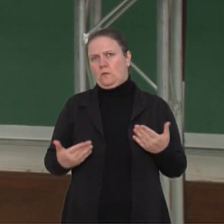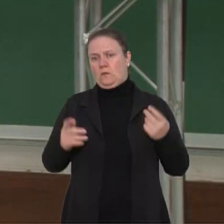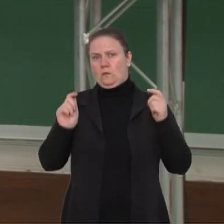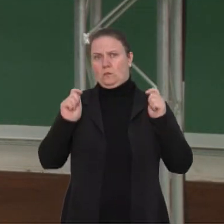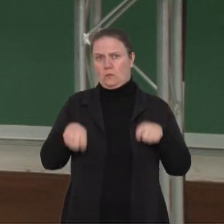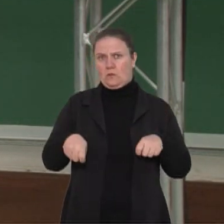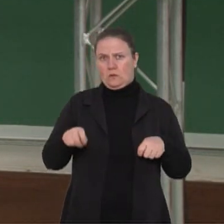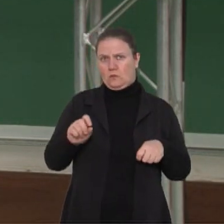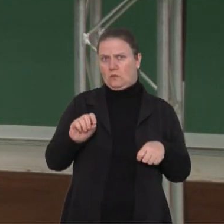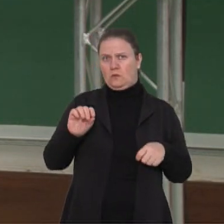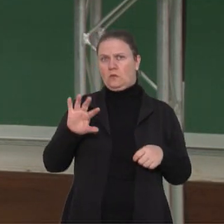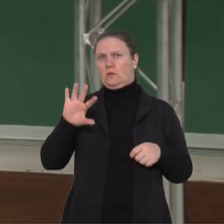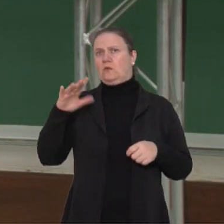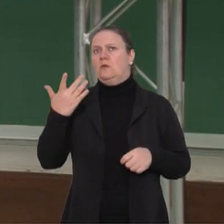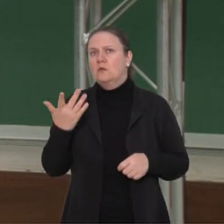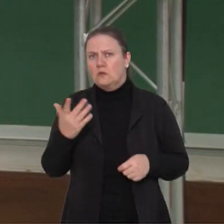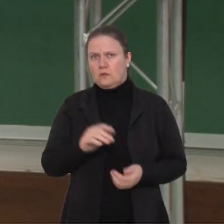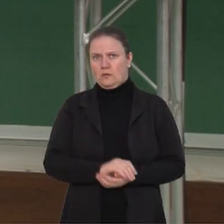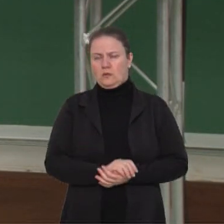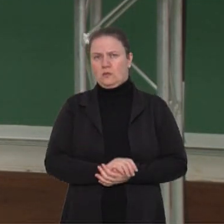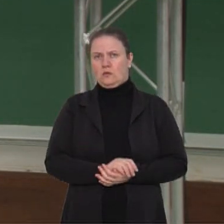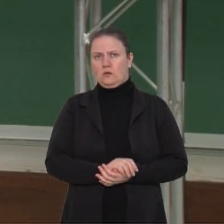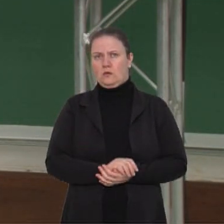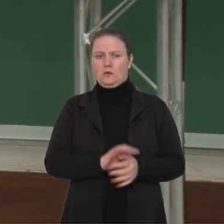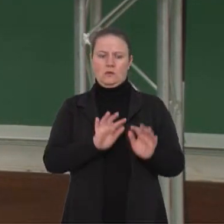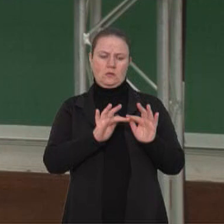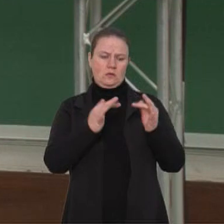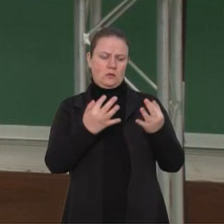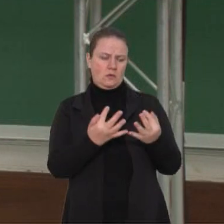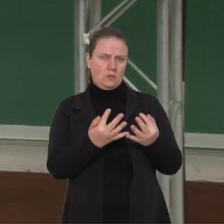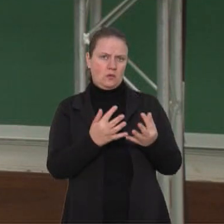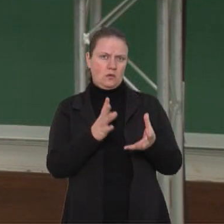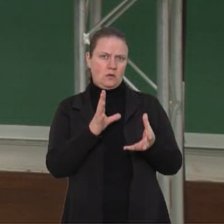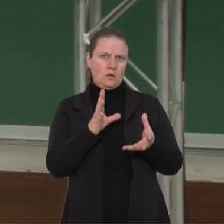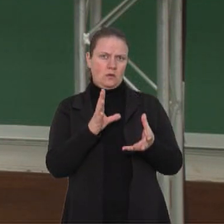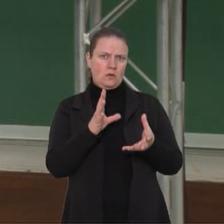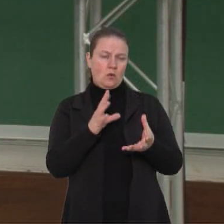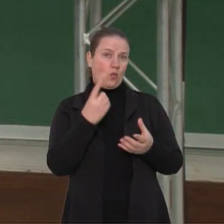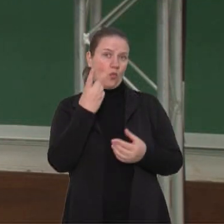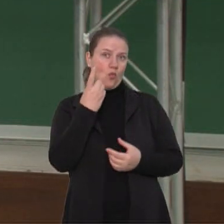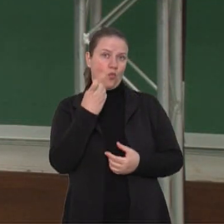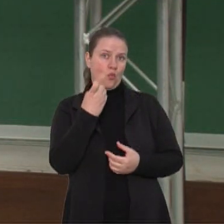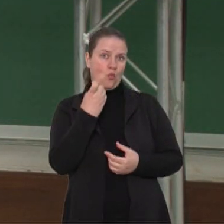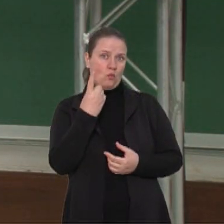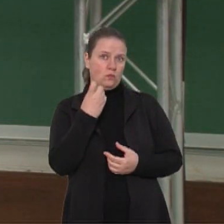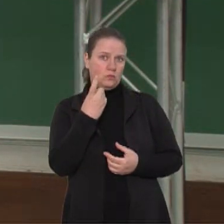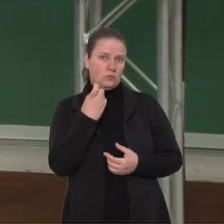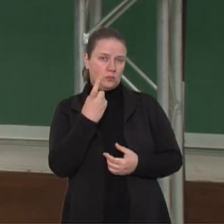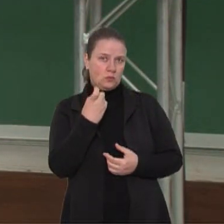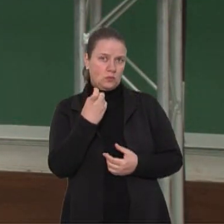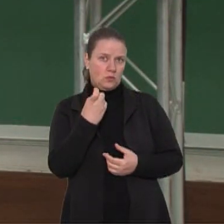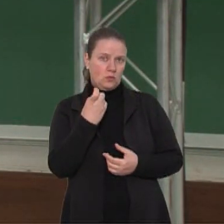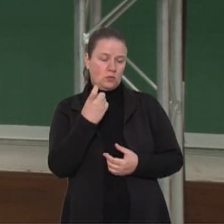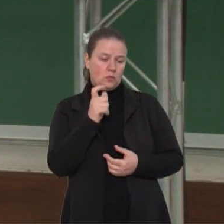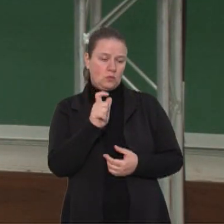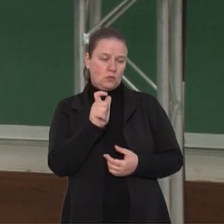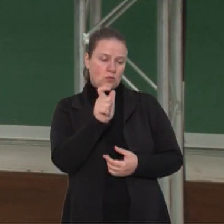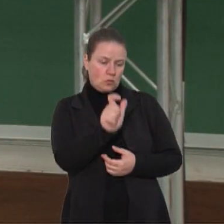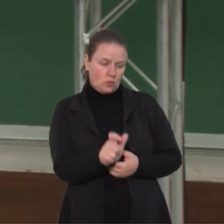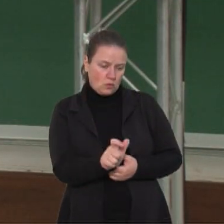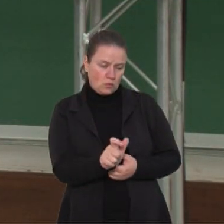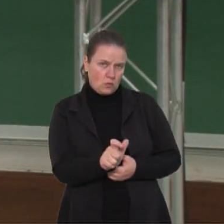podem causar? Grande família, resume, então é uma só, um sujeito